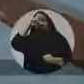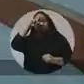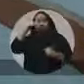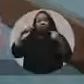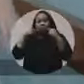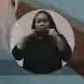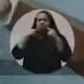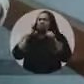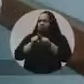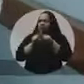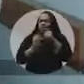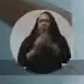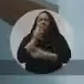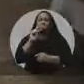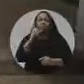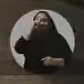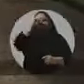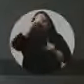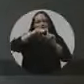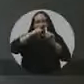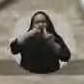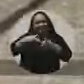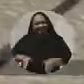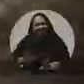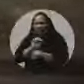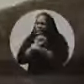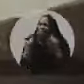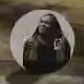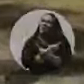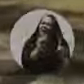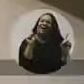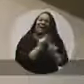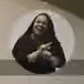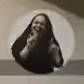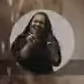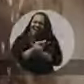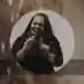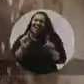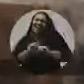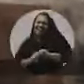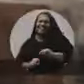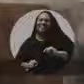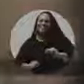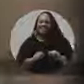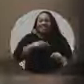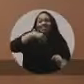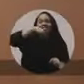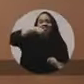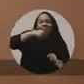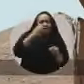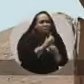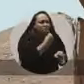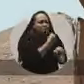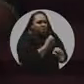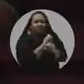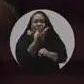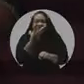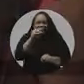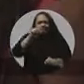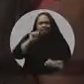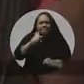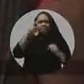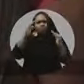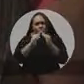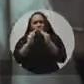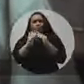a primeira maternidade municipal de Salvador. Não para não, não para não, não para não. Neto reformou mais de 30 mil casas com Morar